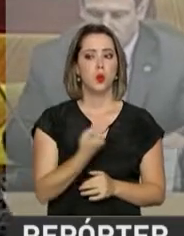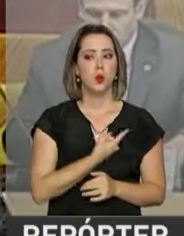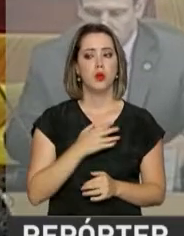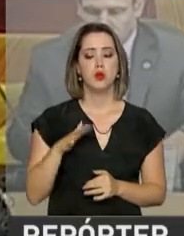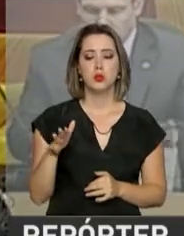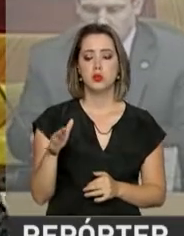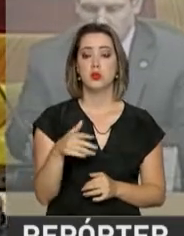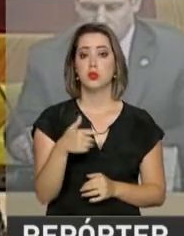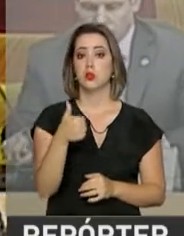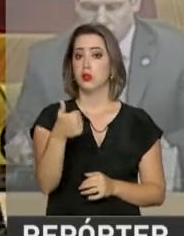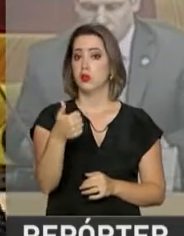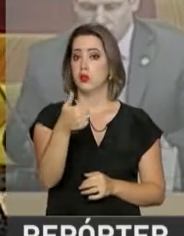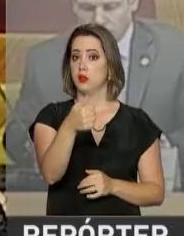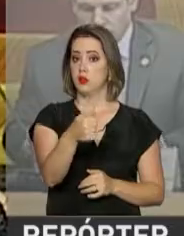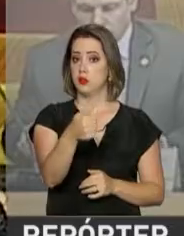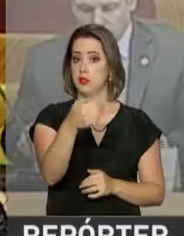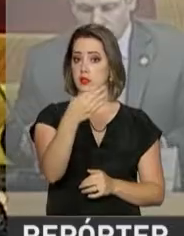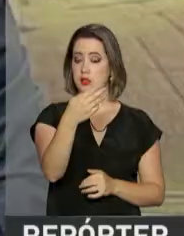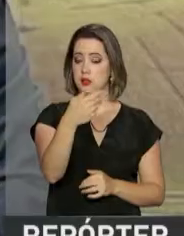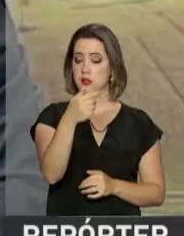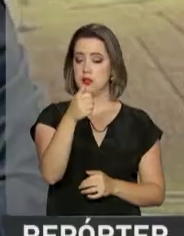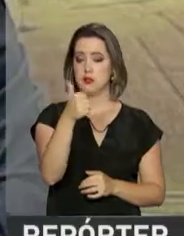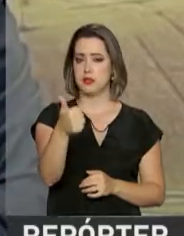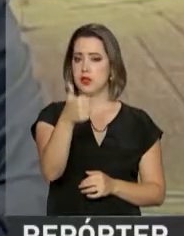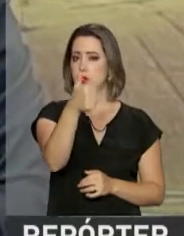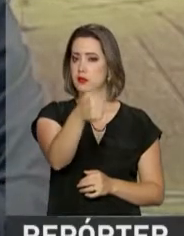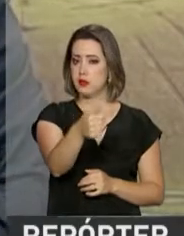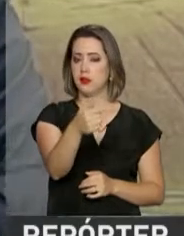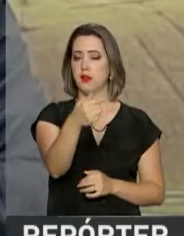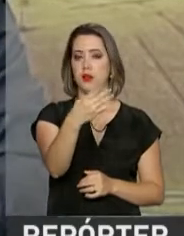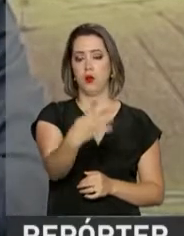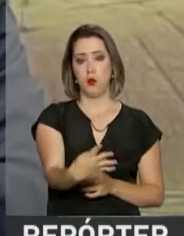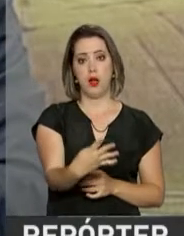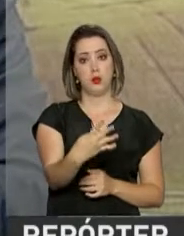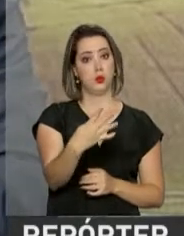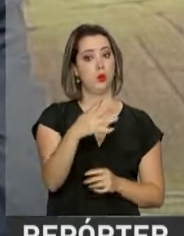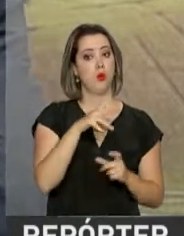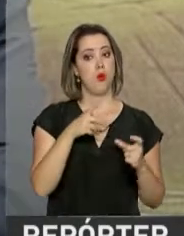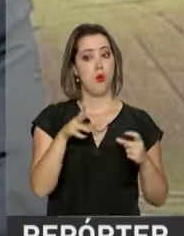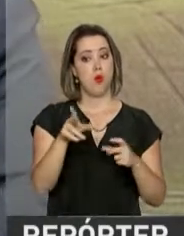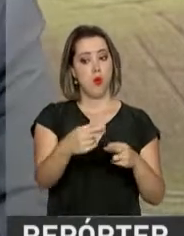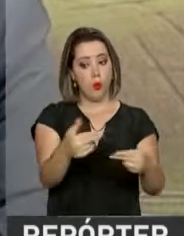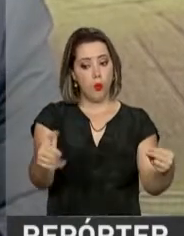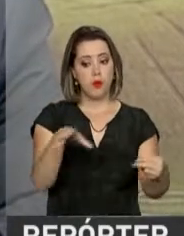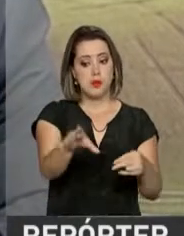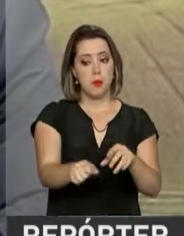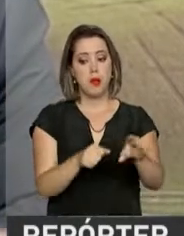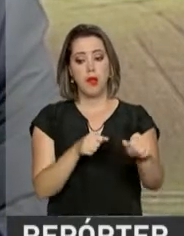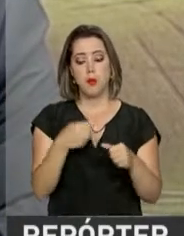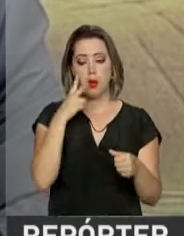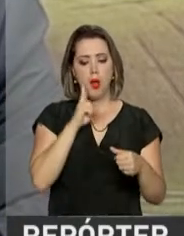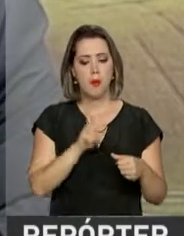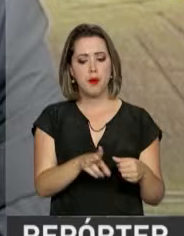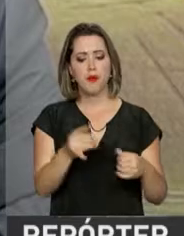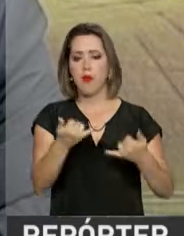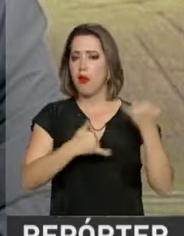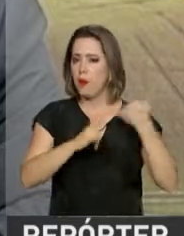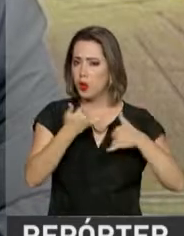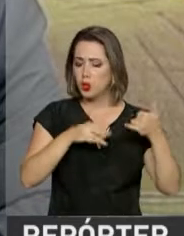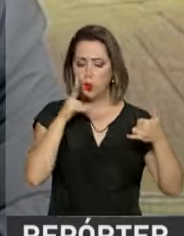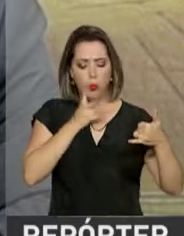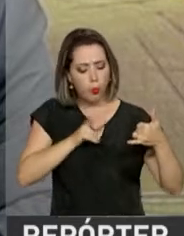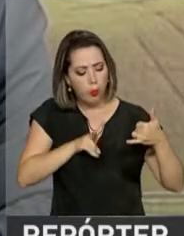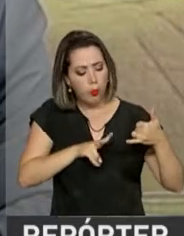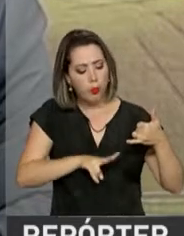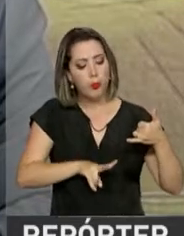nós recolhemos 174 amostras para verificação em 22 estados da federação. Então,